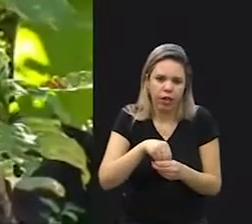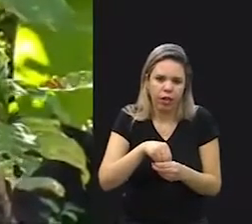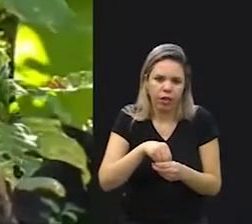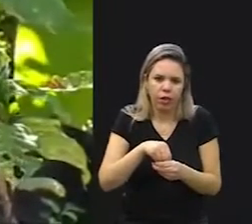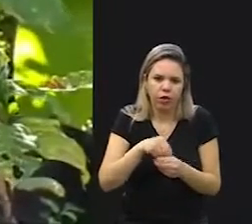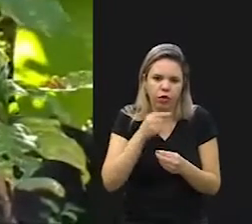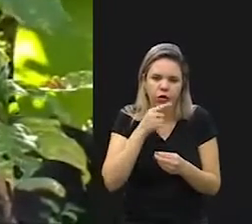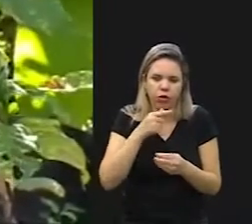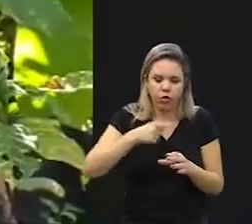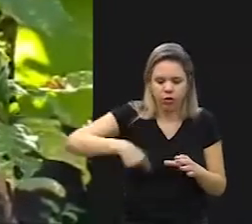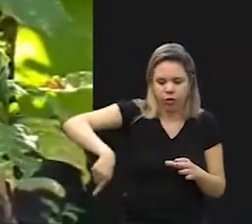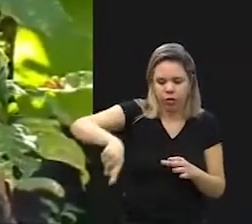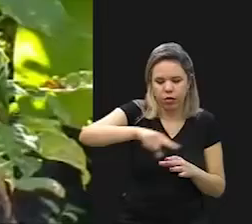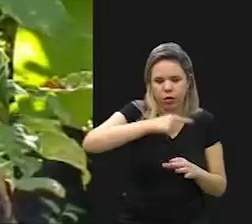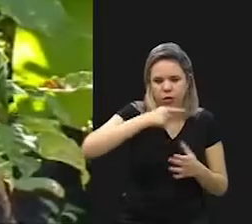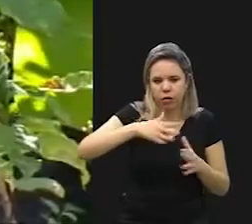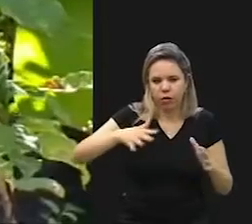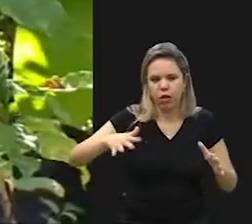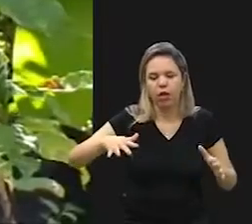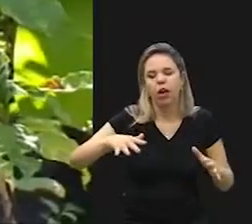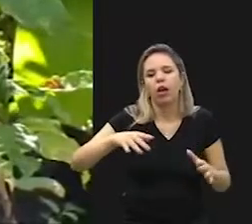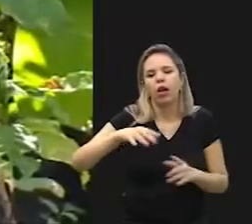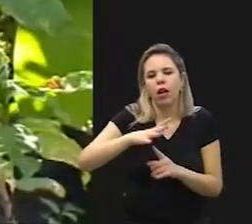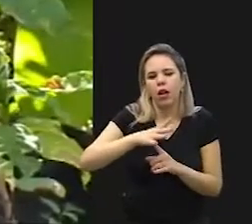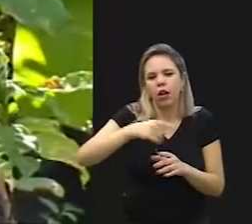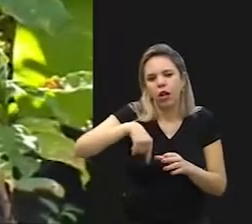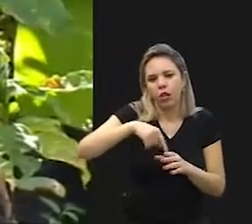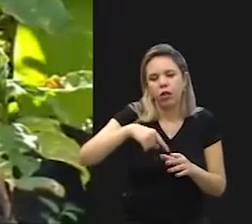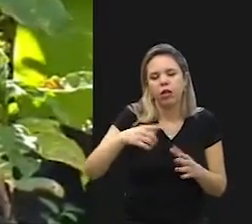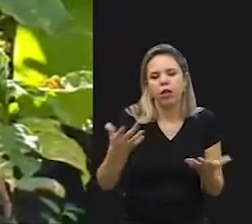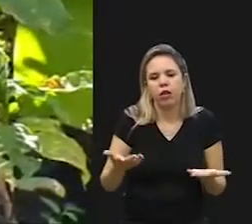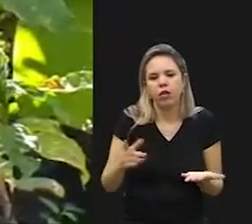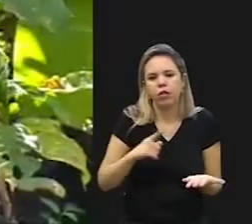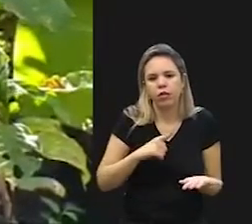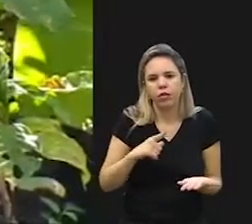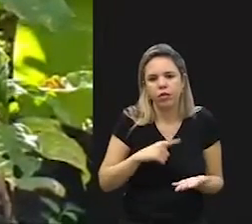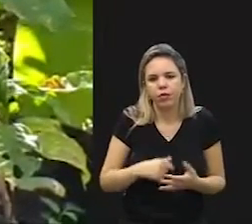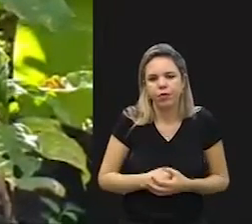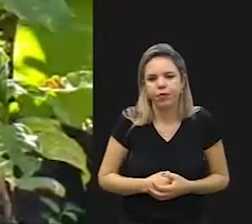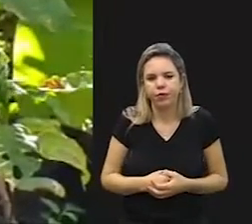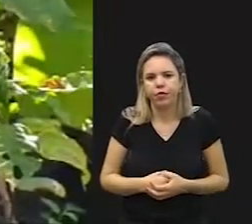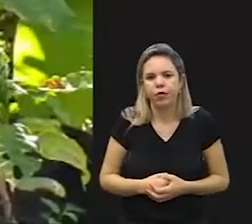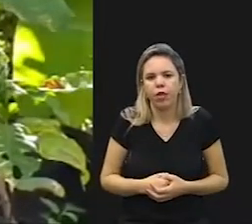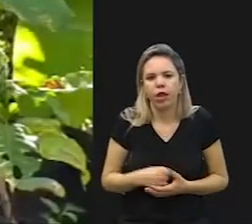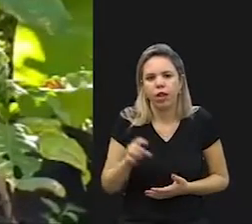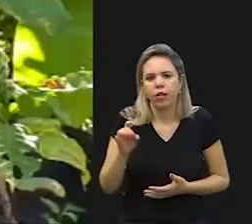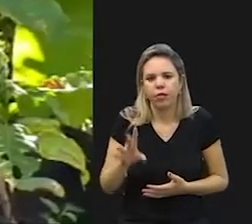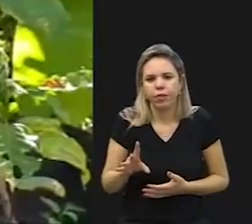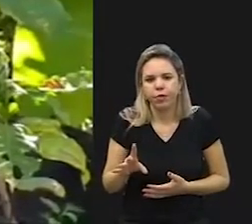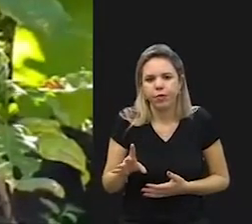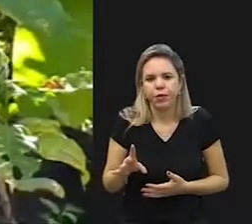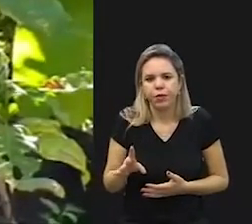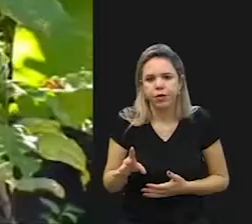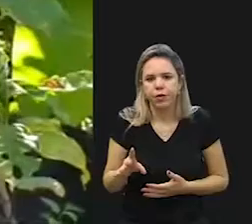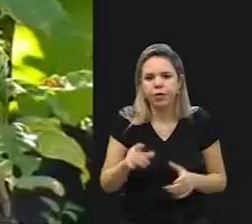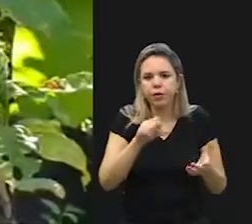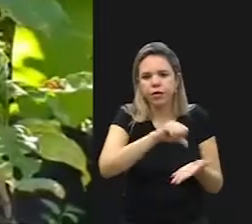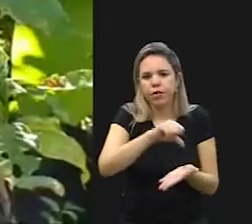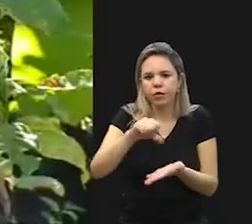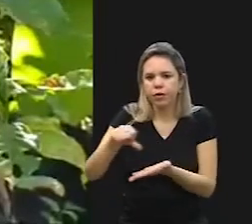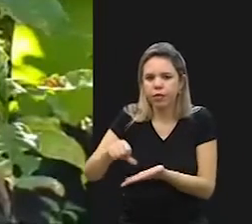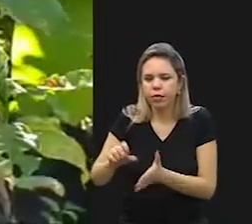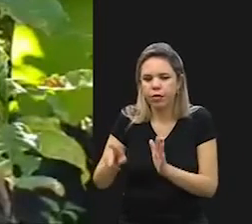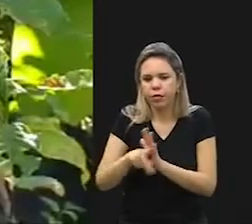existe nas bromélias daquela ilha. Então, existem espécies hoje que vivem só nesses locais